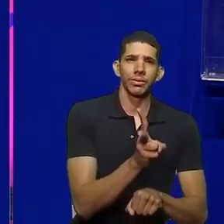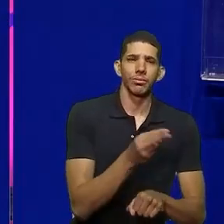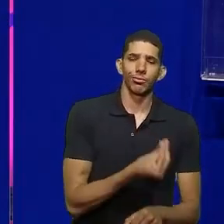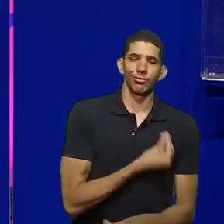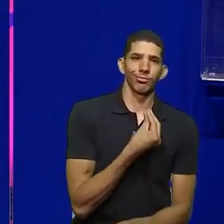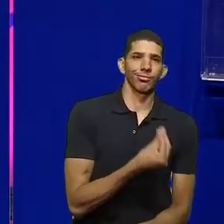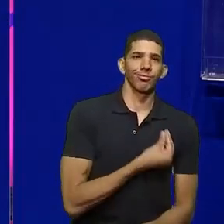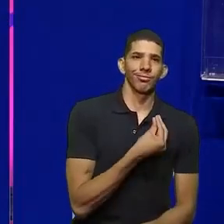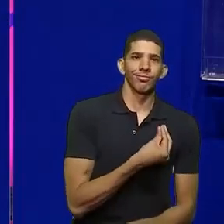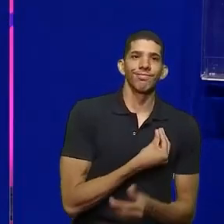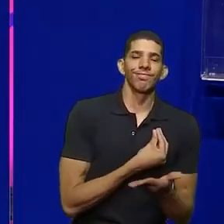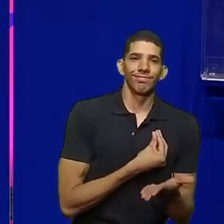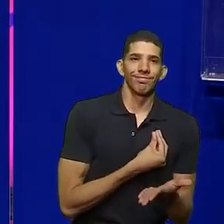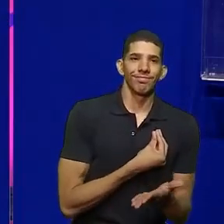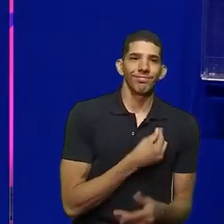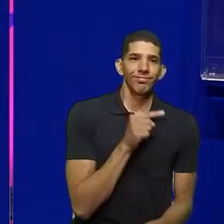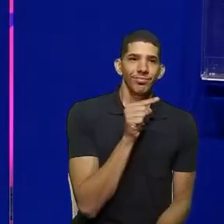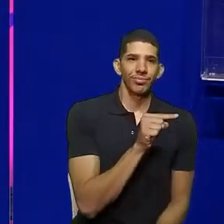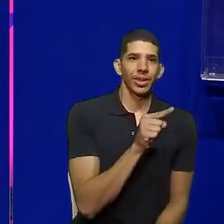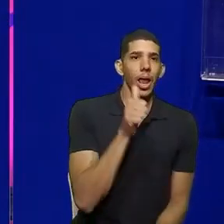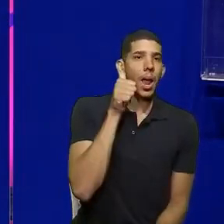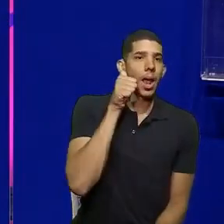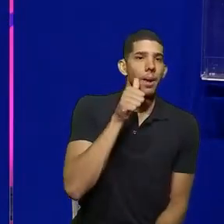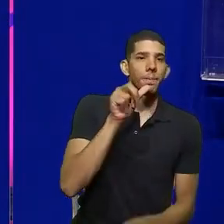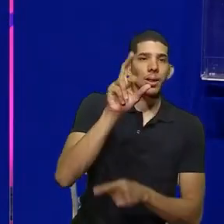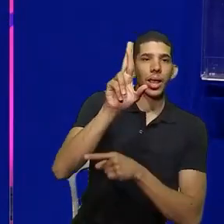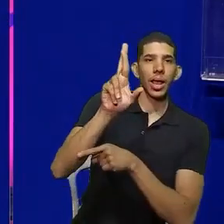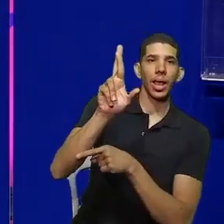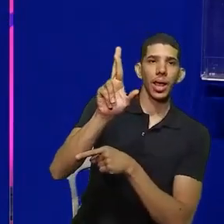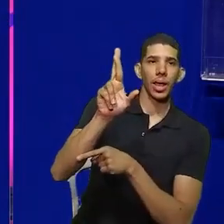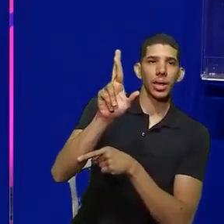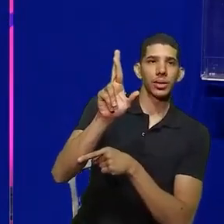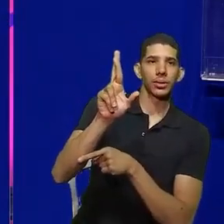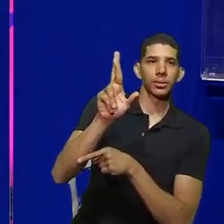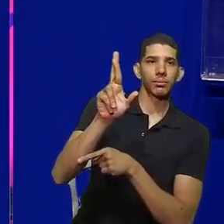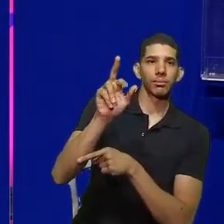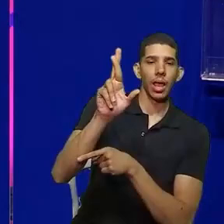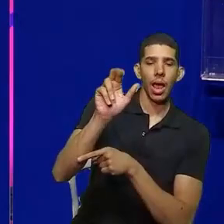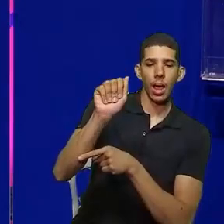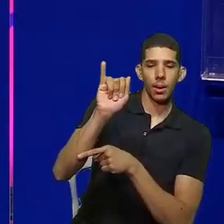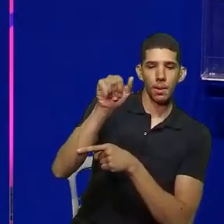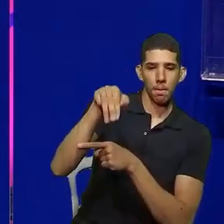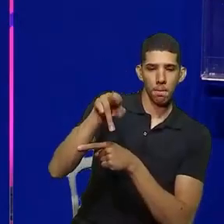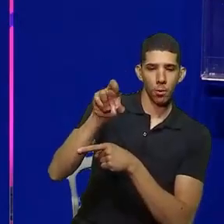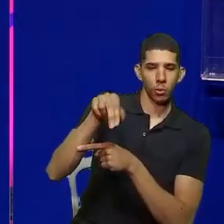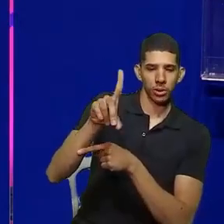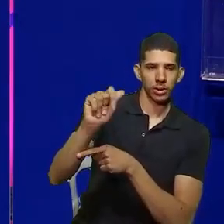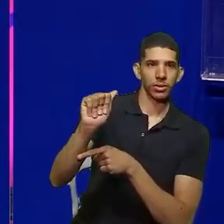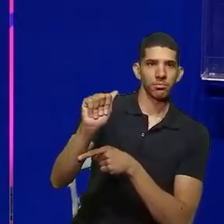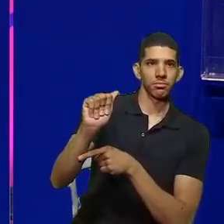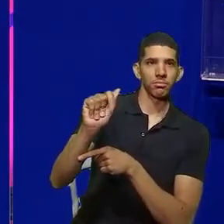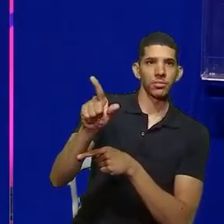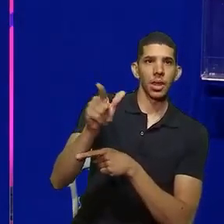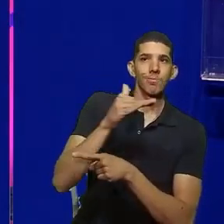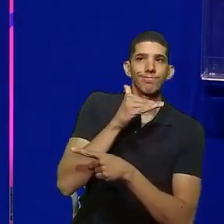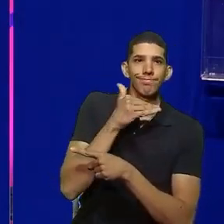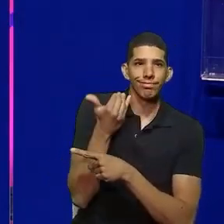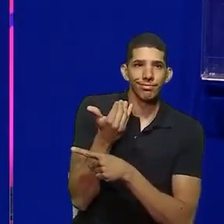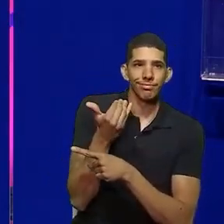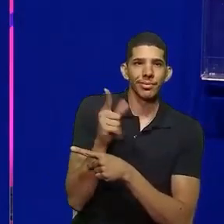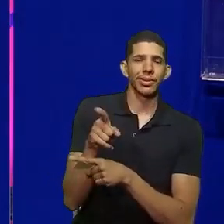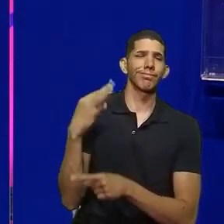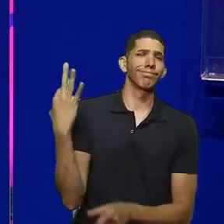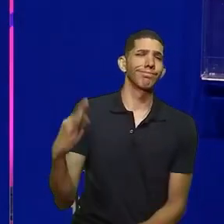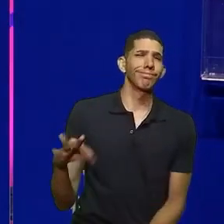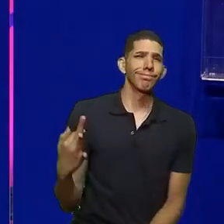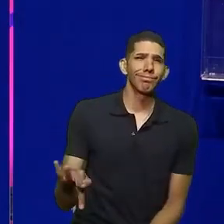a Raimunda, que era igual a minha mãe, eu falava com ela assim, eu acho que eu não vou passar da manhã, que era muita dor, eu não andava,